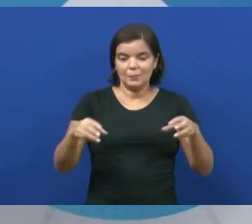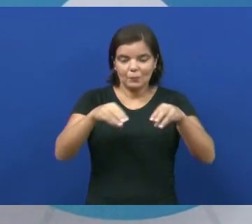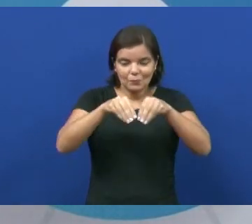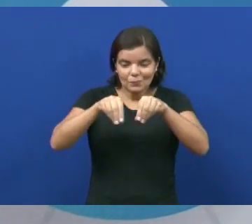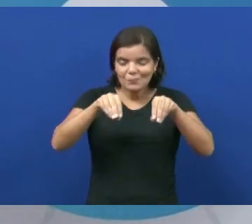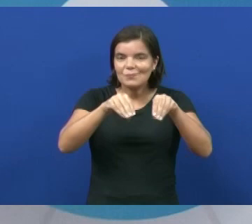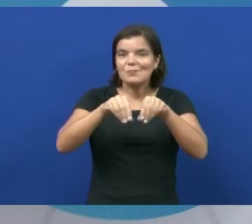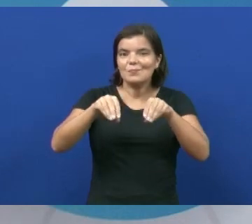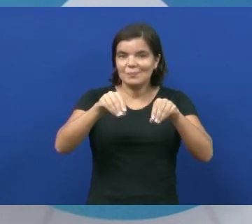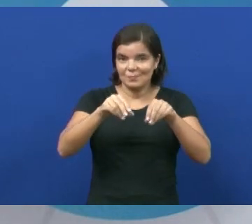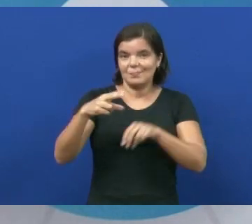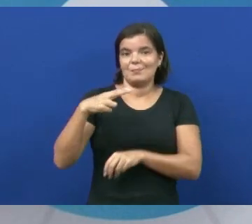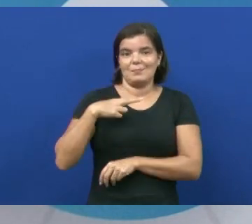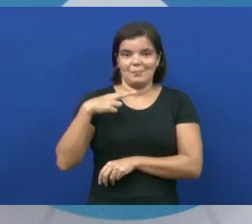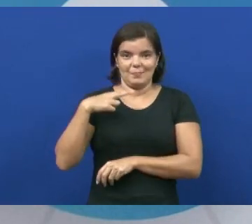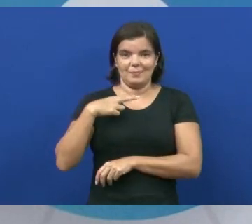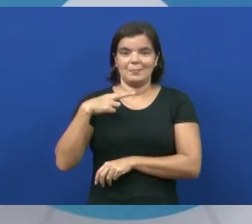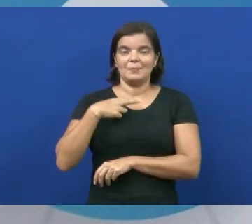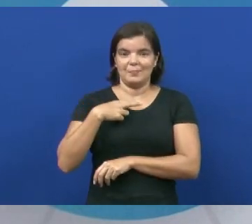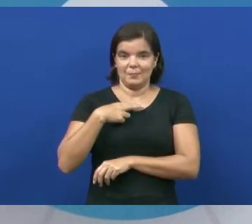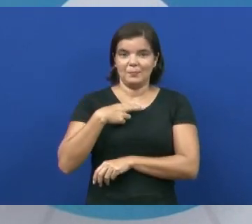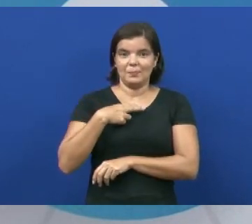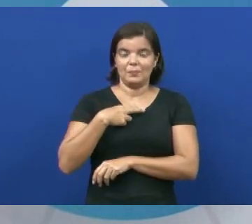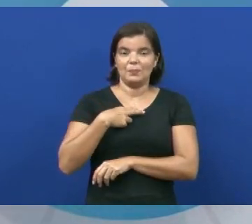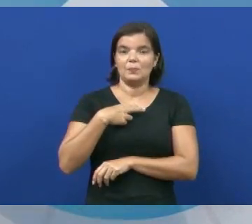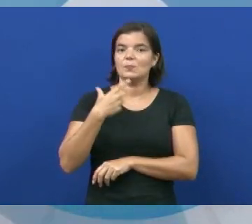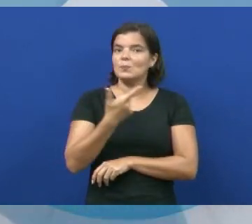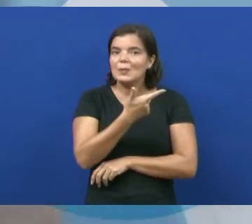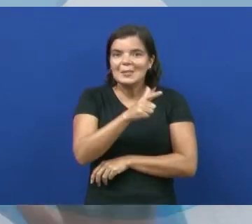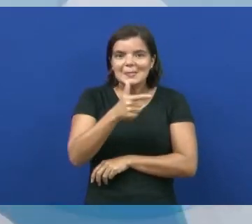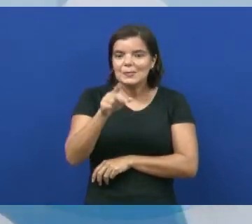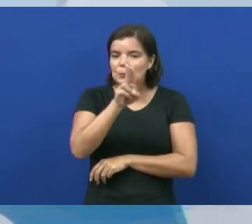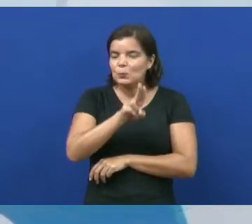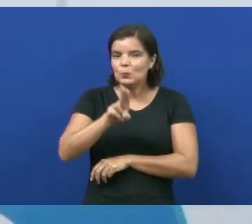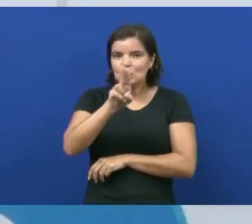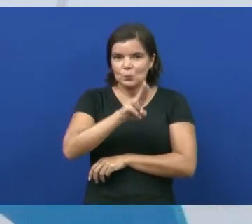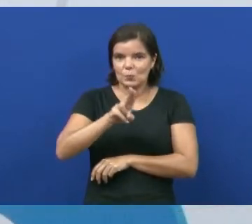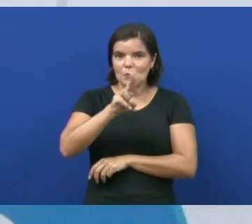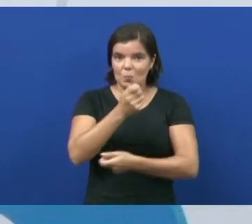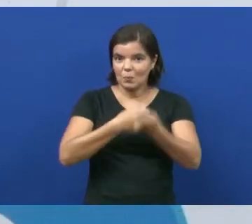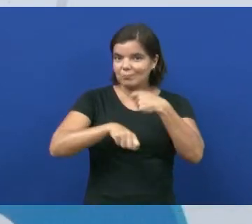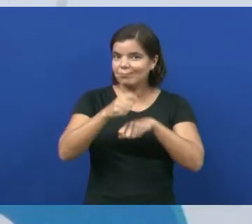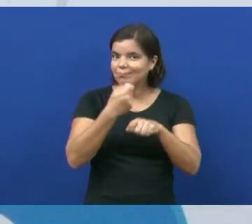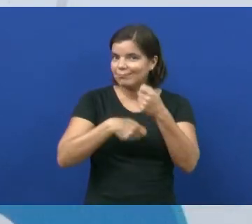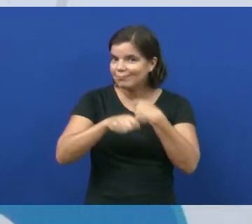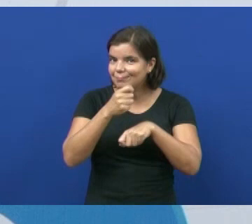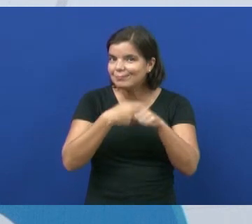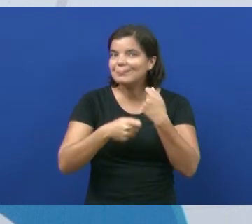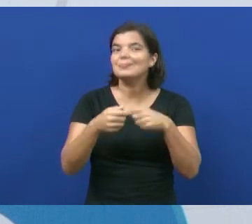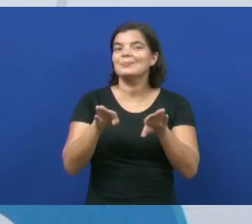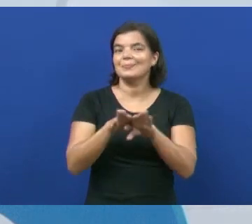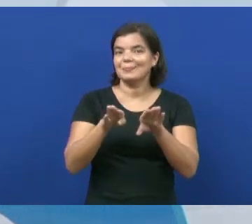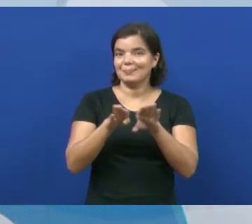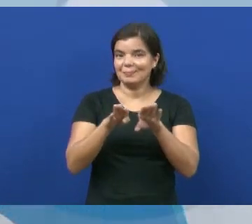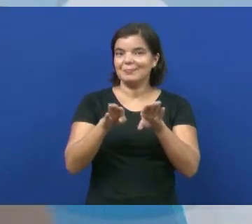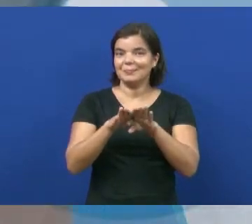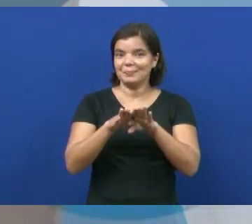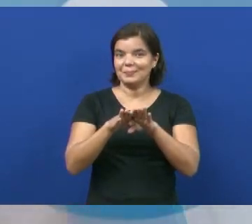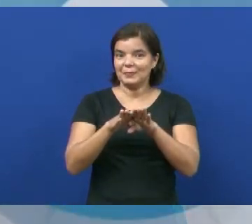propriedade agrícola privada, onde quando ela não é utilizada economicamente, ela se